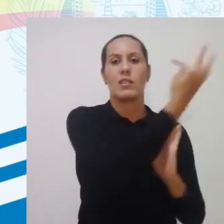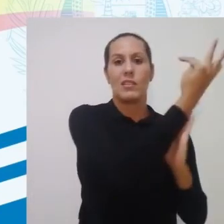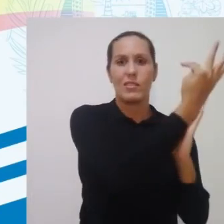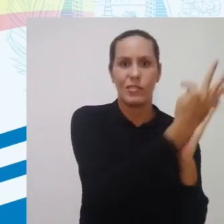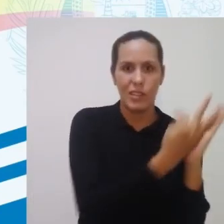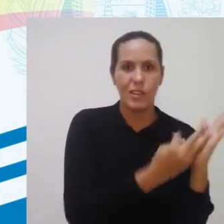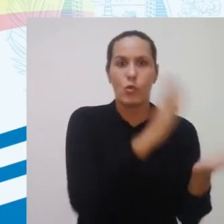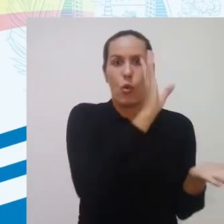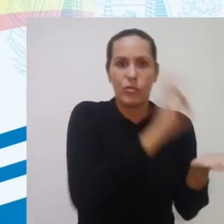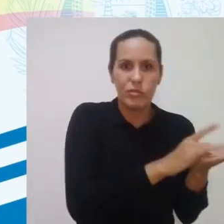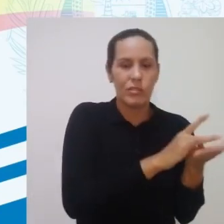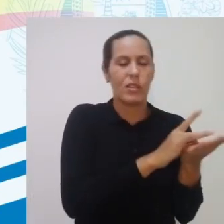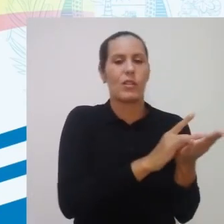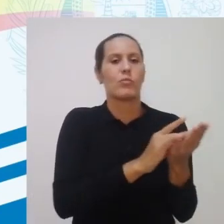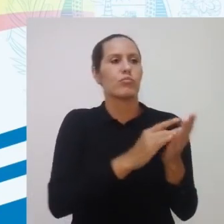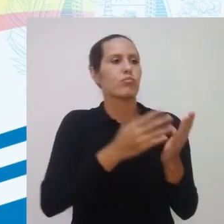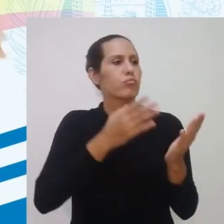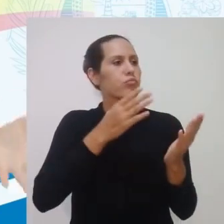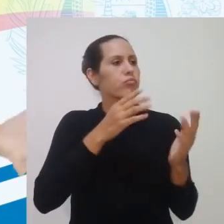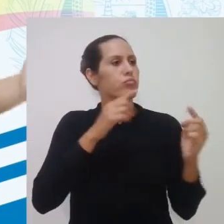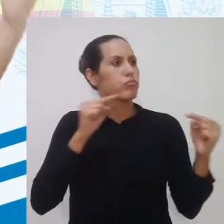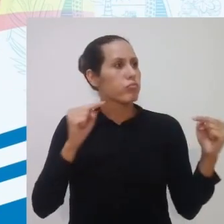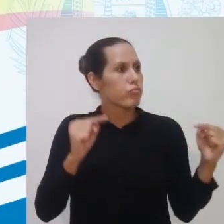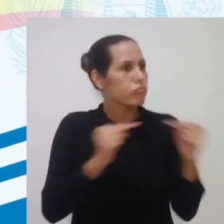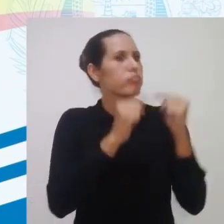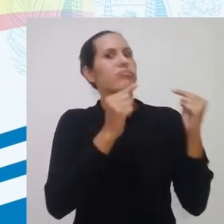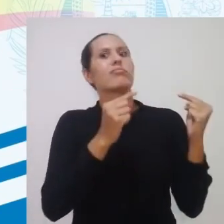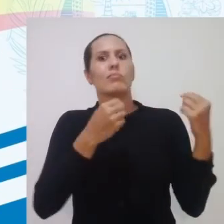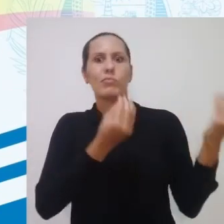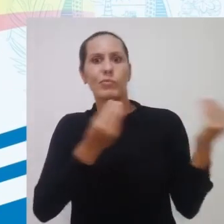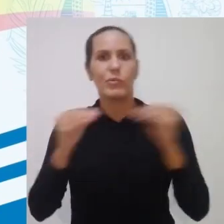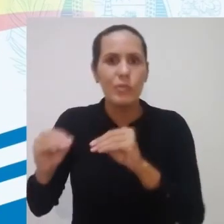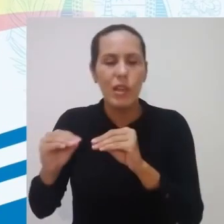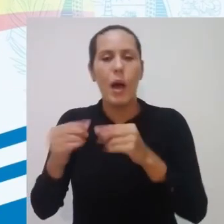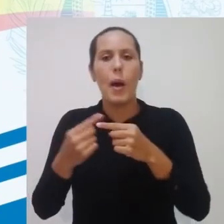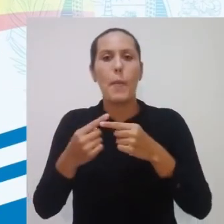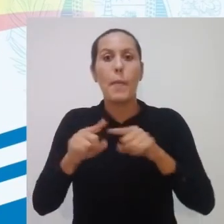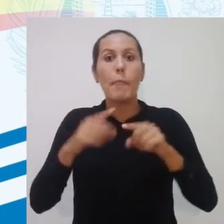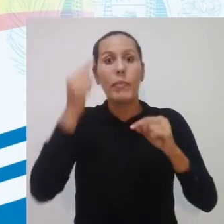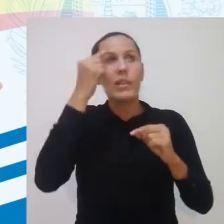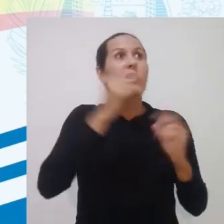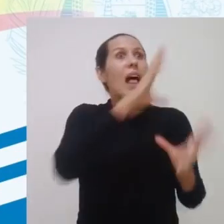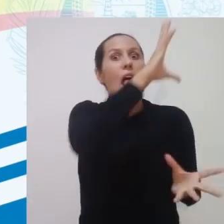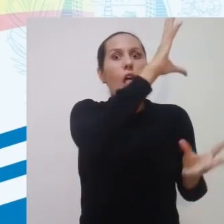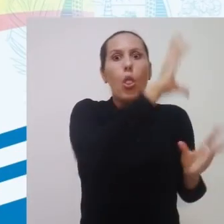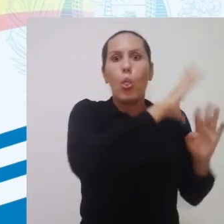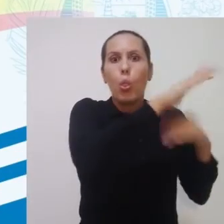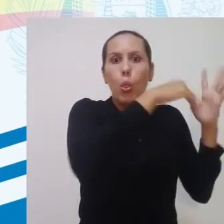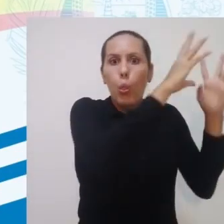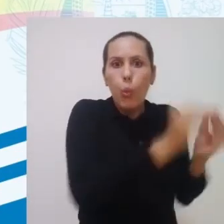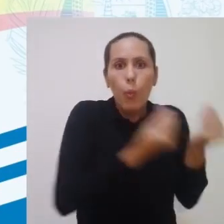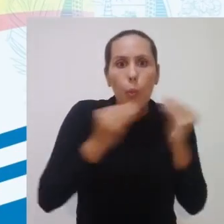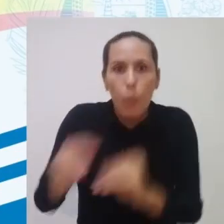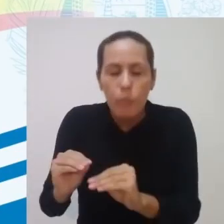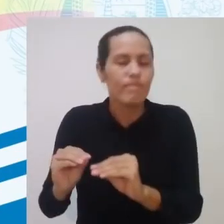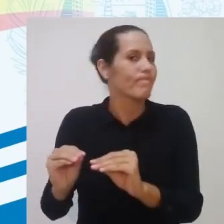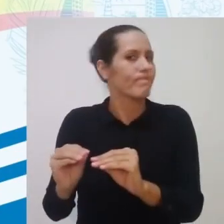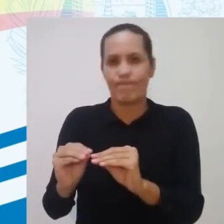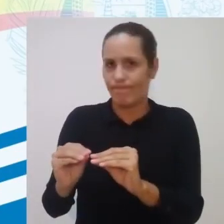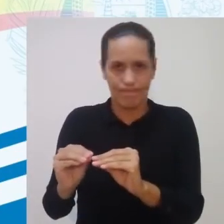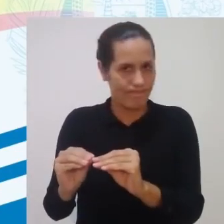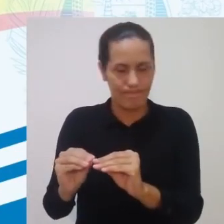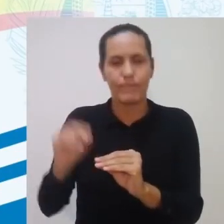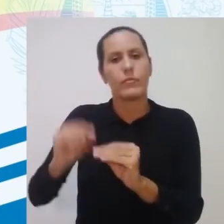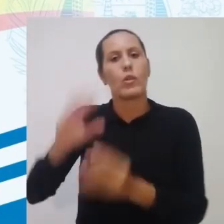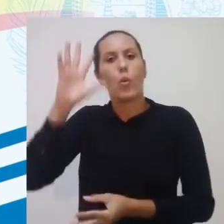E aí, quando a gente acha que tem que ser fiel, a gente acha que tem que ter tudo que tinha no texto original dentro do resumo. Mas o resumo,